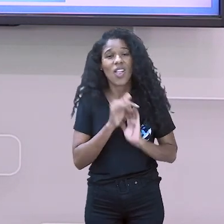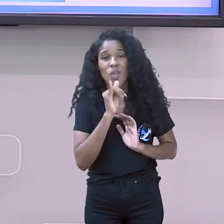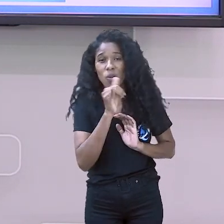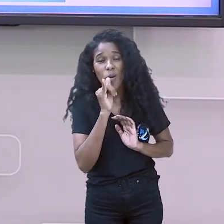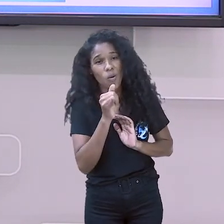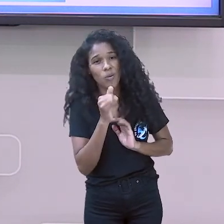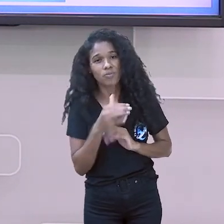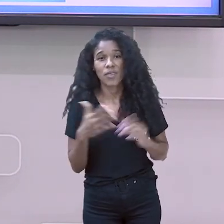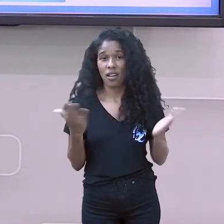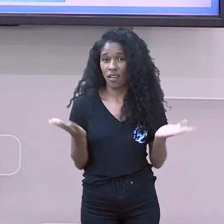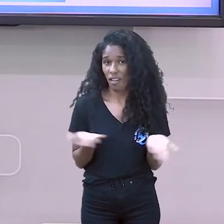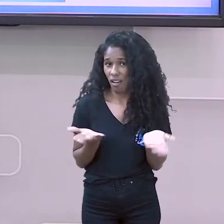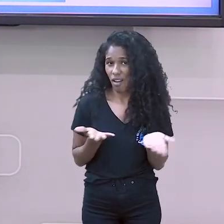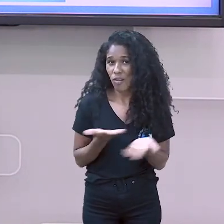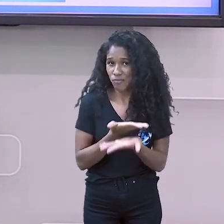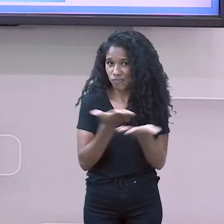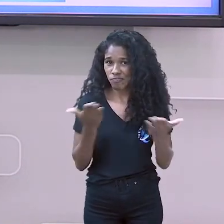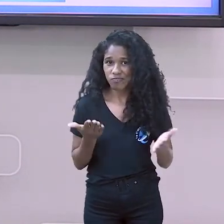Acesse a plataforma